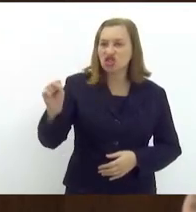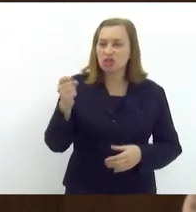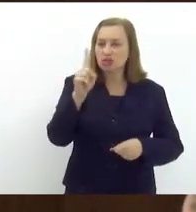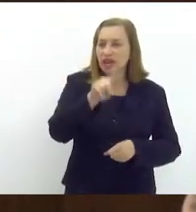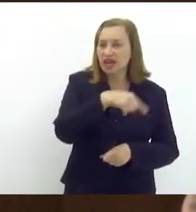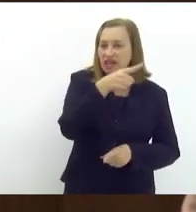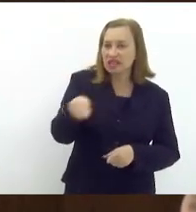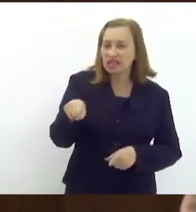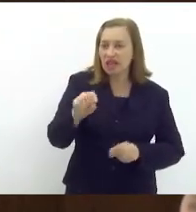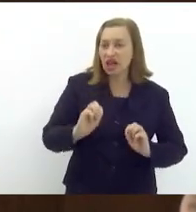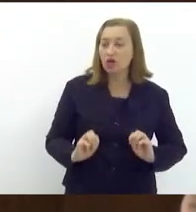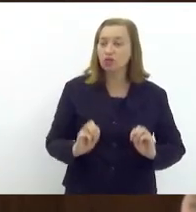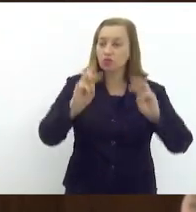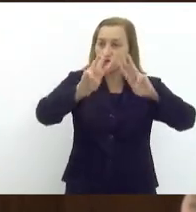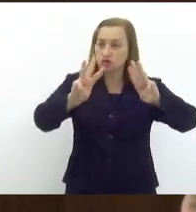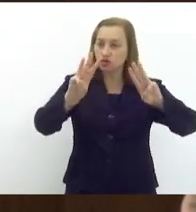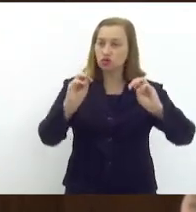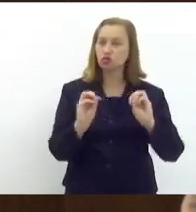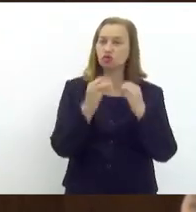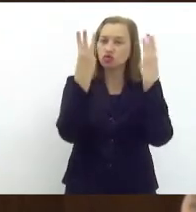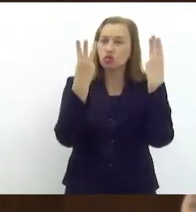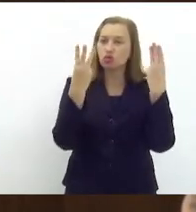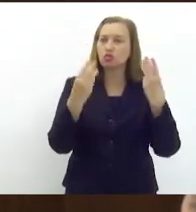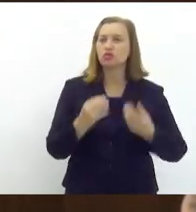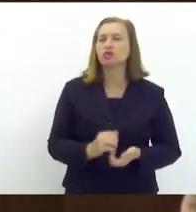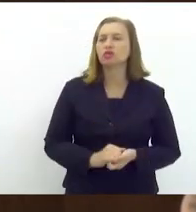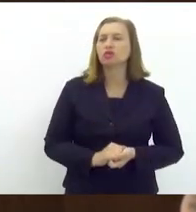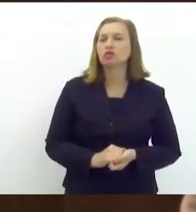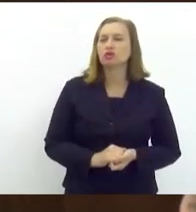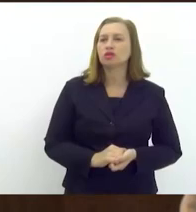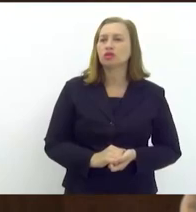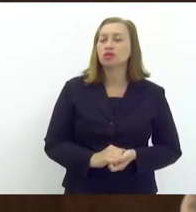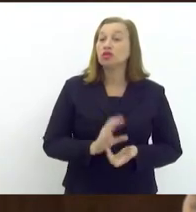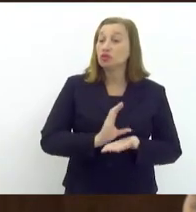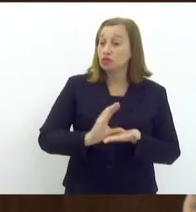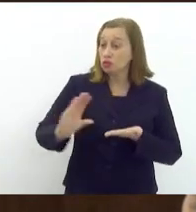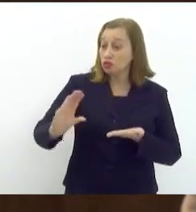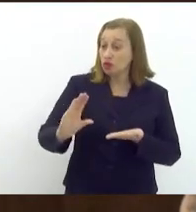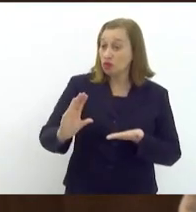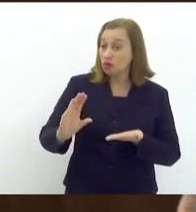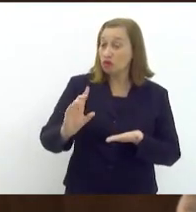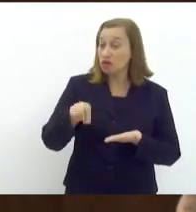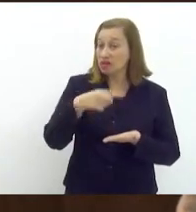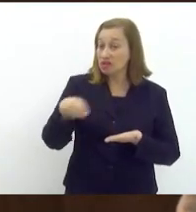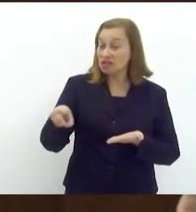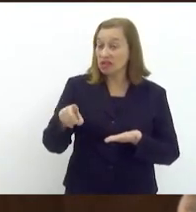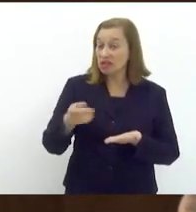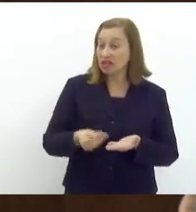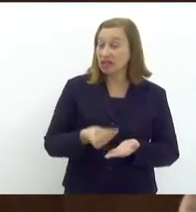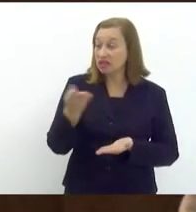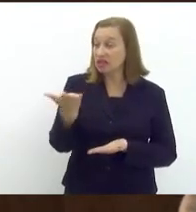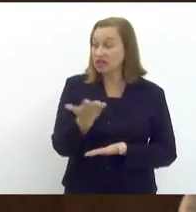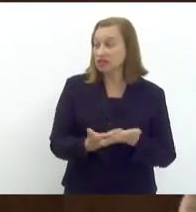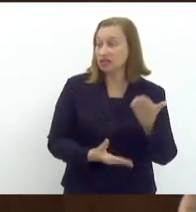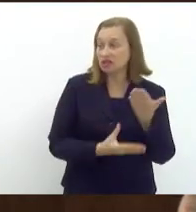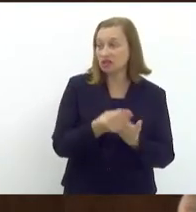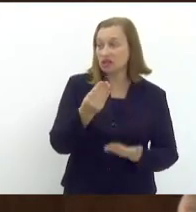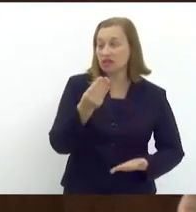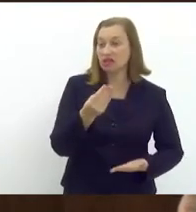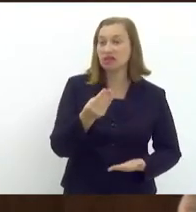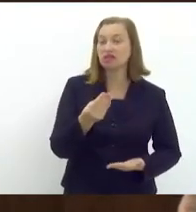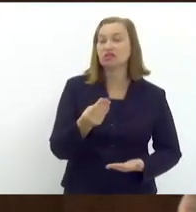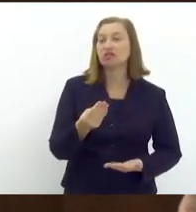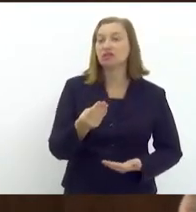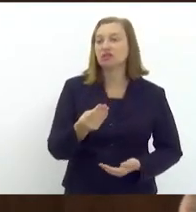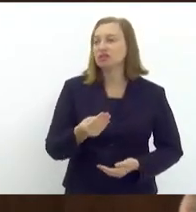o empenho e o valor entregue nas mãos de um cara que não representa a